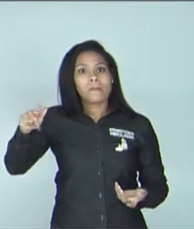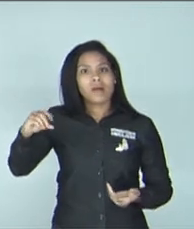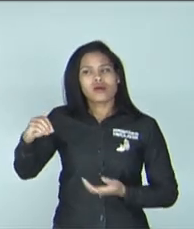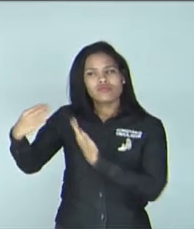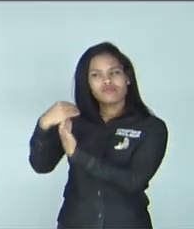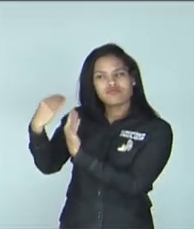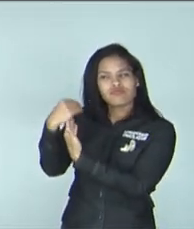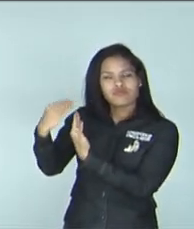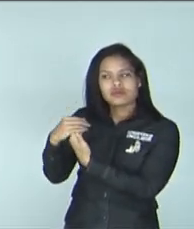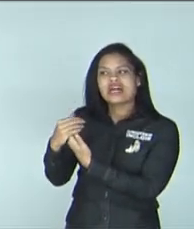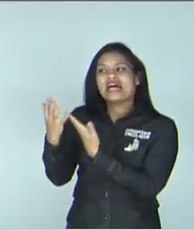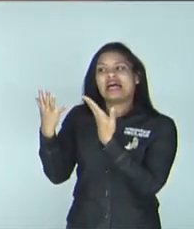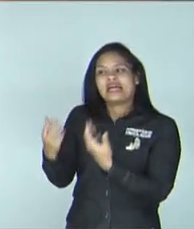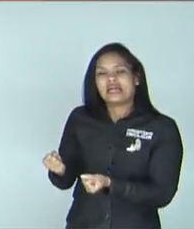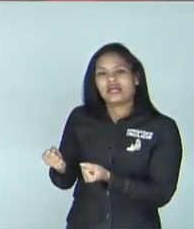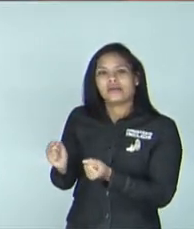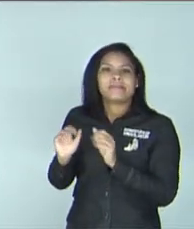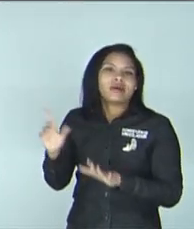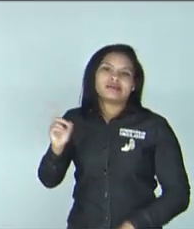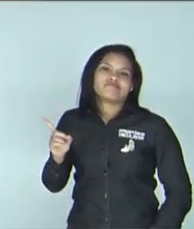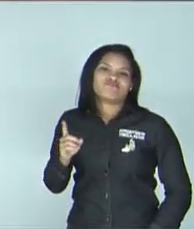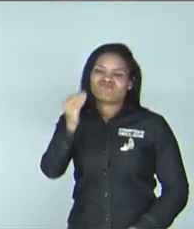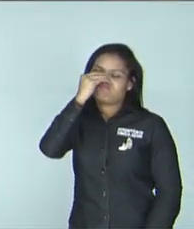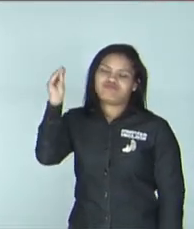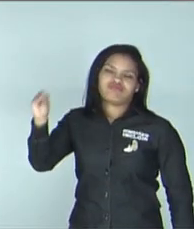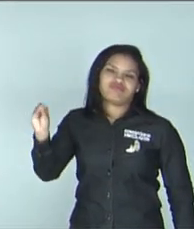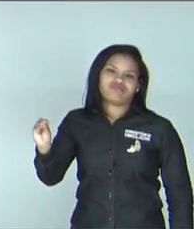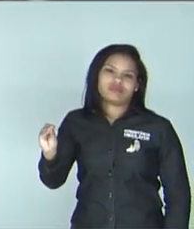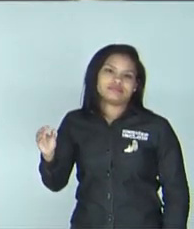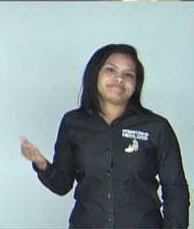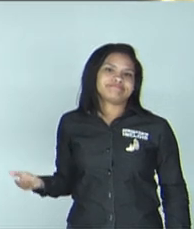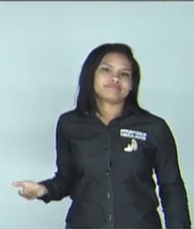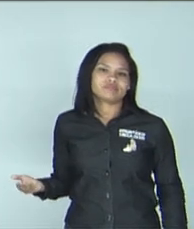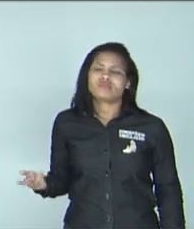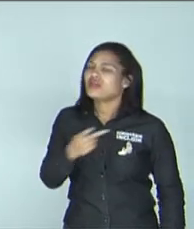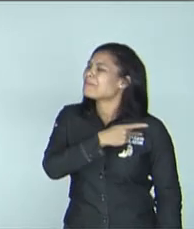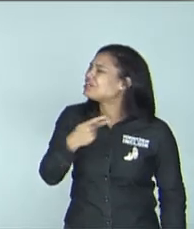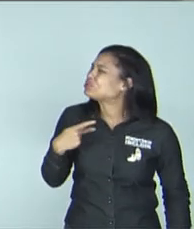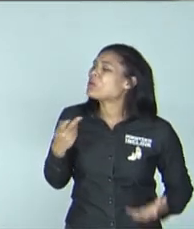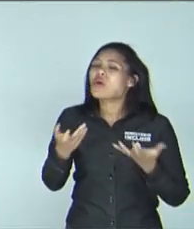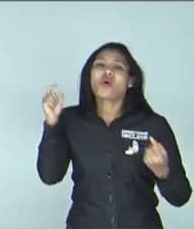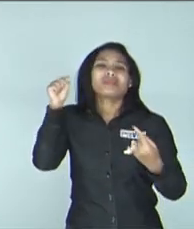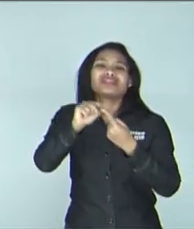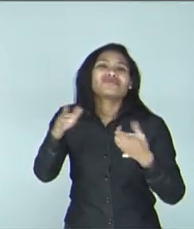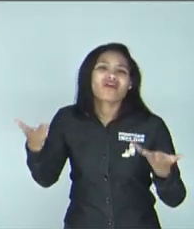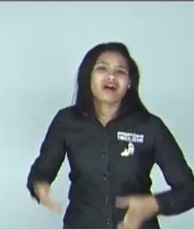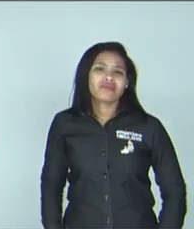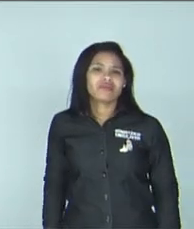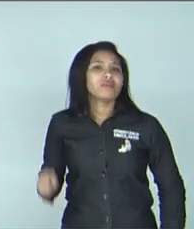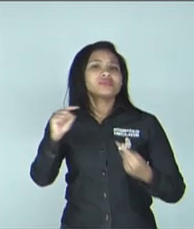aqui o pastor josué valandro onde queres chegar deixa eu te falar uma coisa